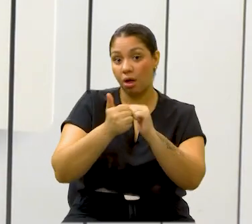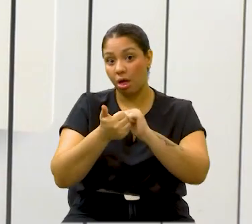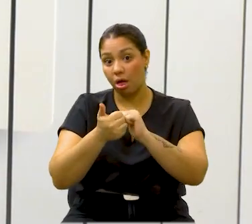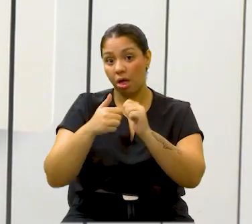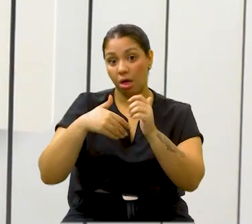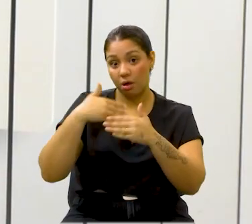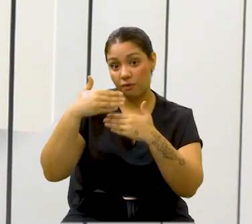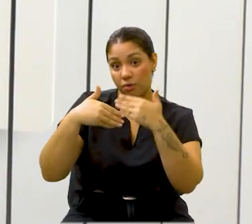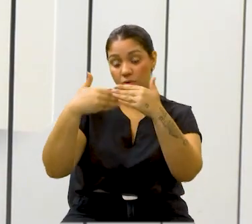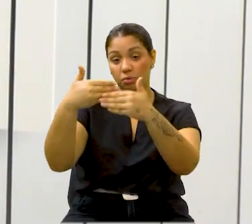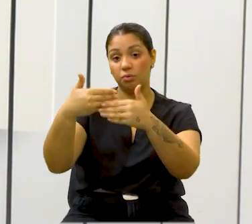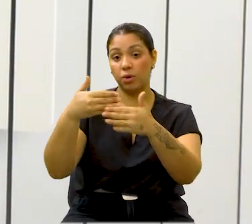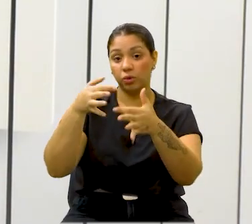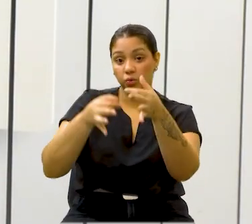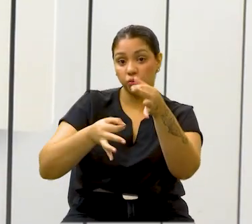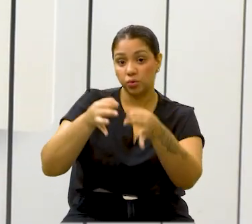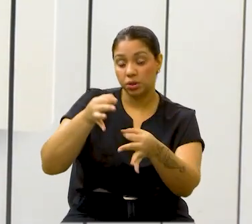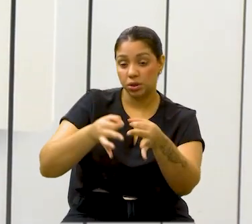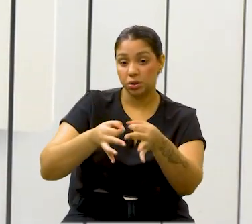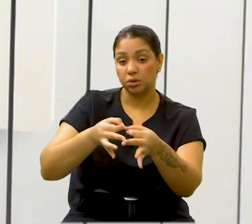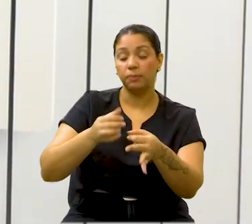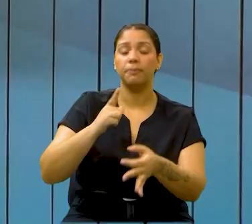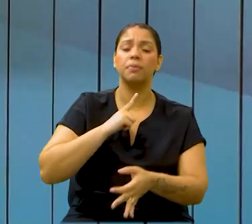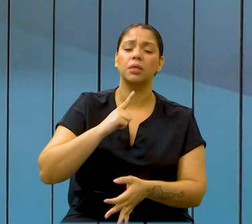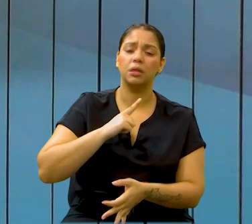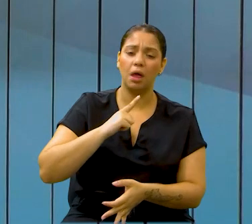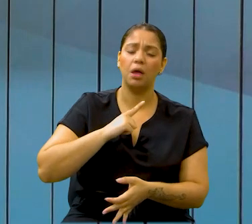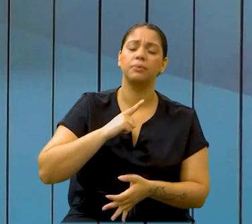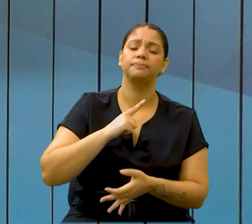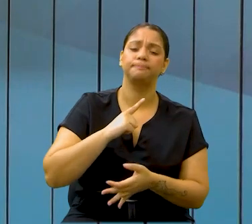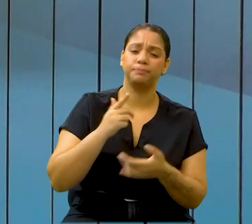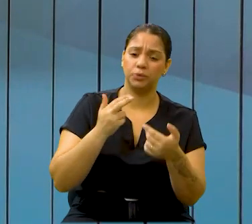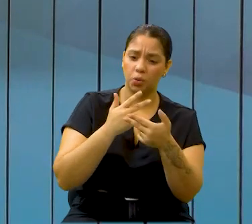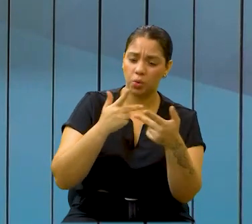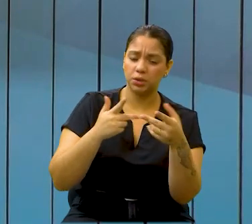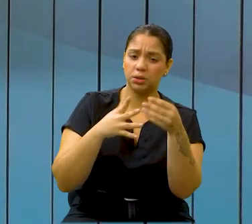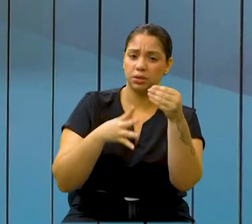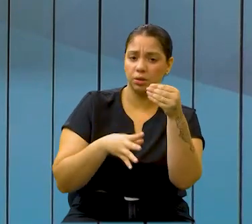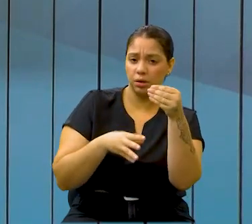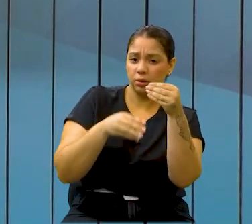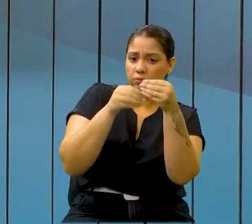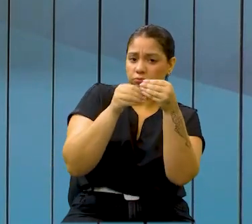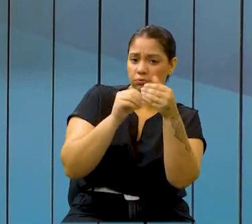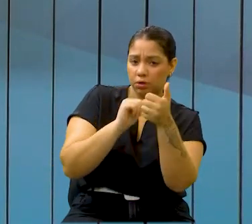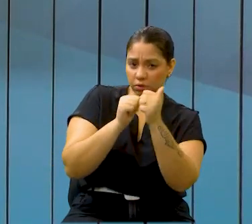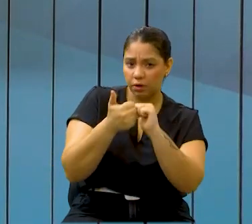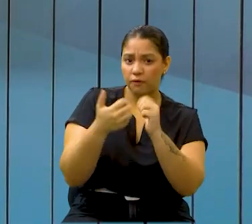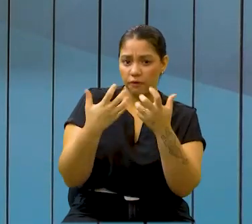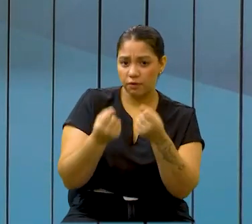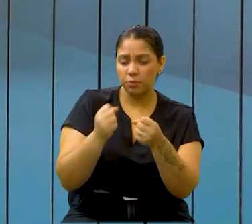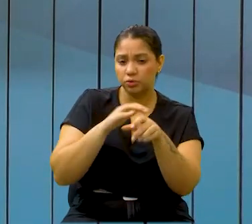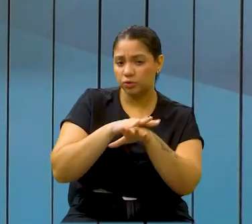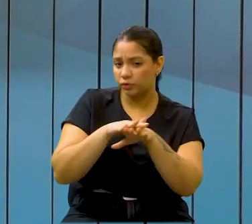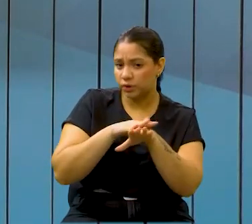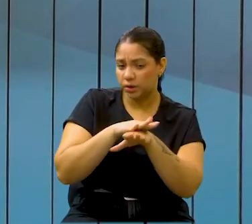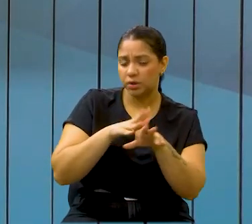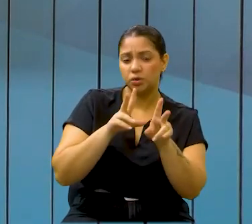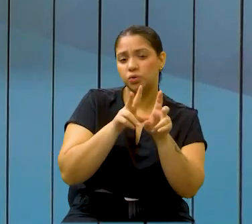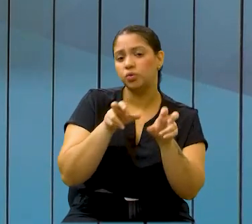ele vai evoluindo e aí, né, tem essas adequações, né? Vamos falar